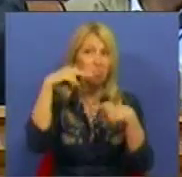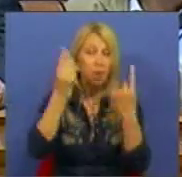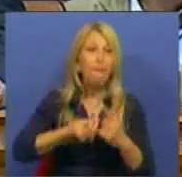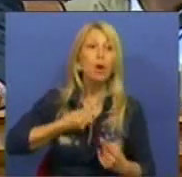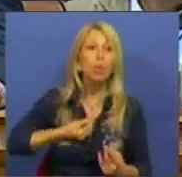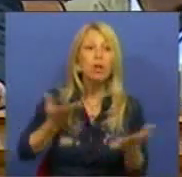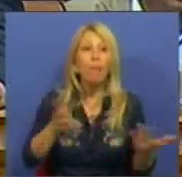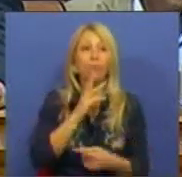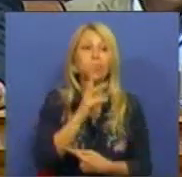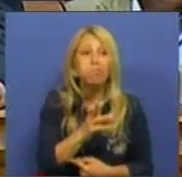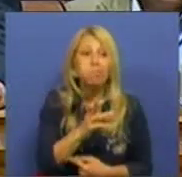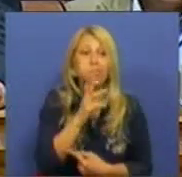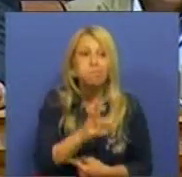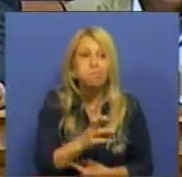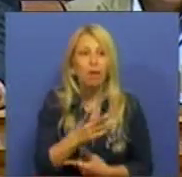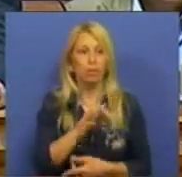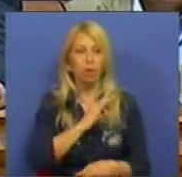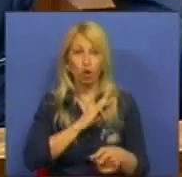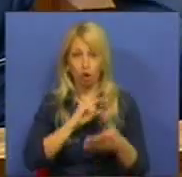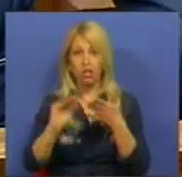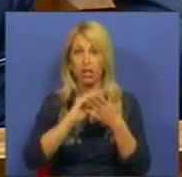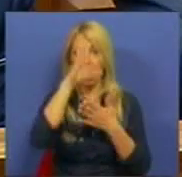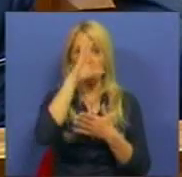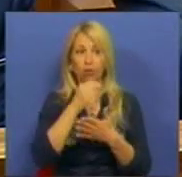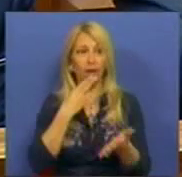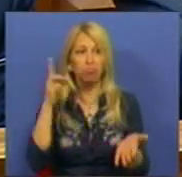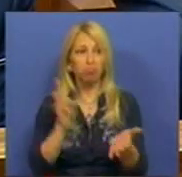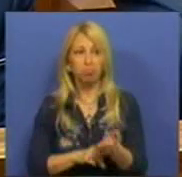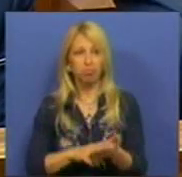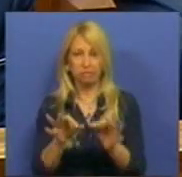respostas nenhumas. O Sr. Secretário de Estado não está verdadeiramente nesse andamento. Muito obrigado.